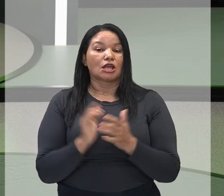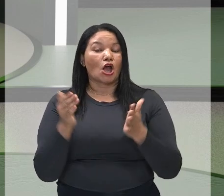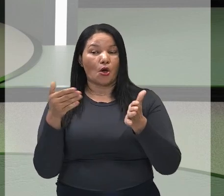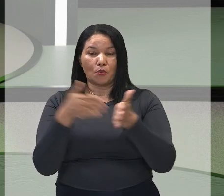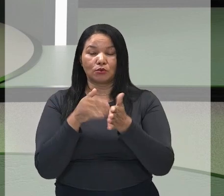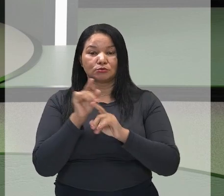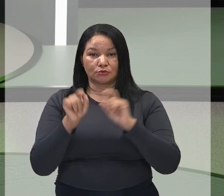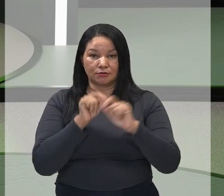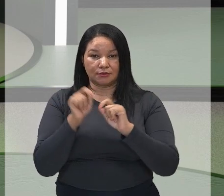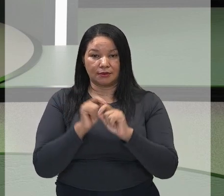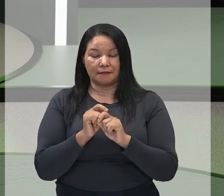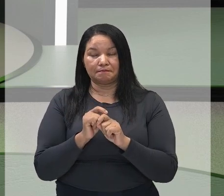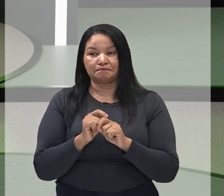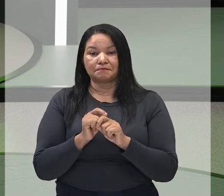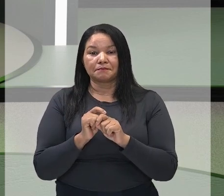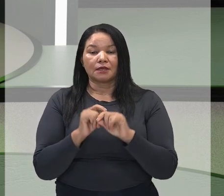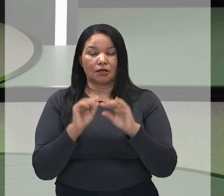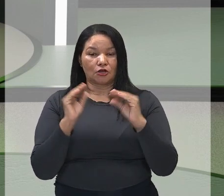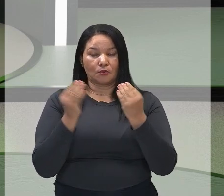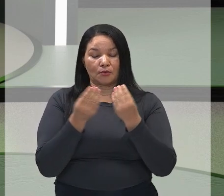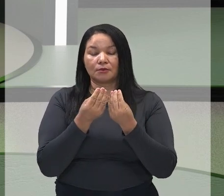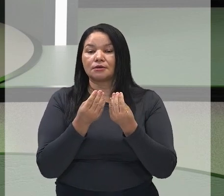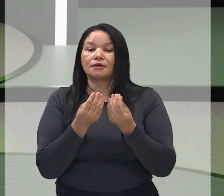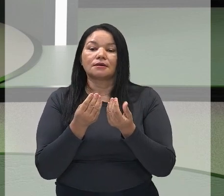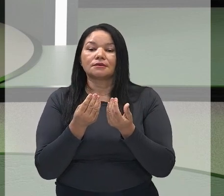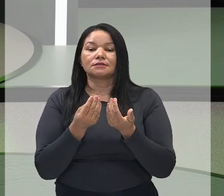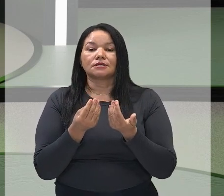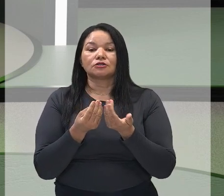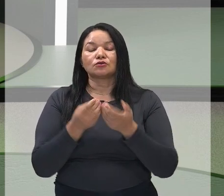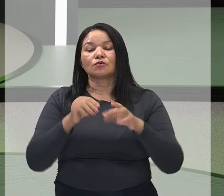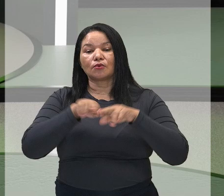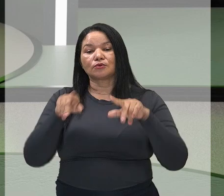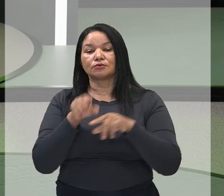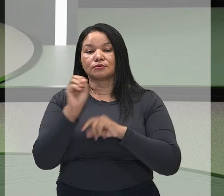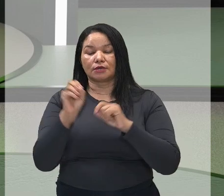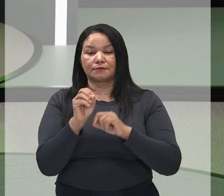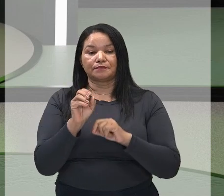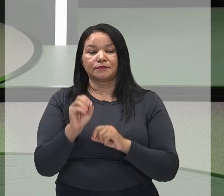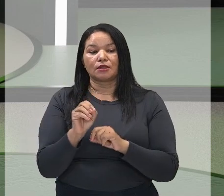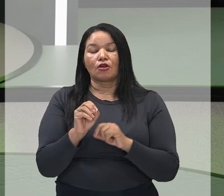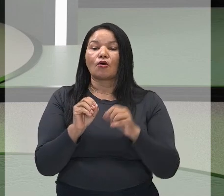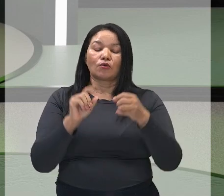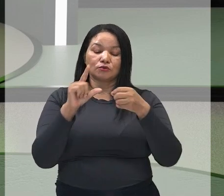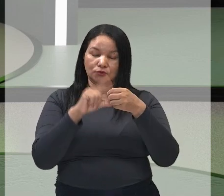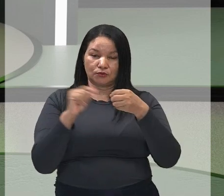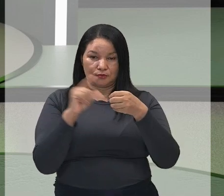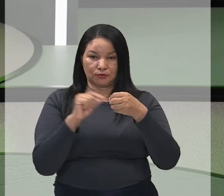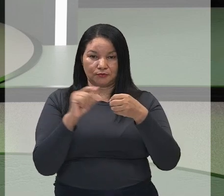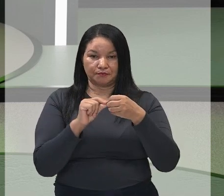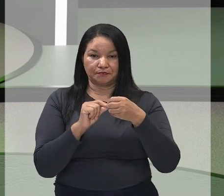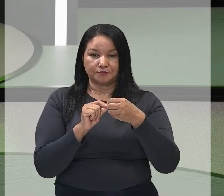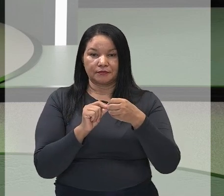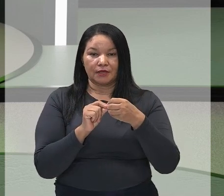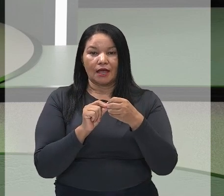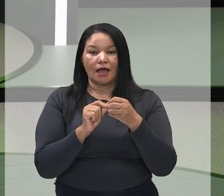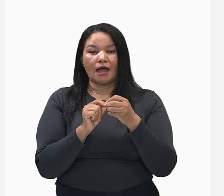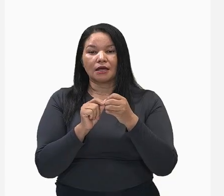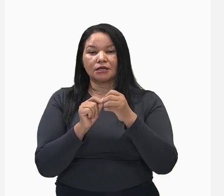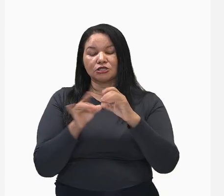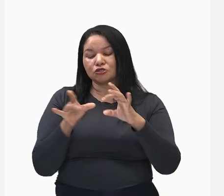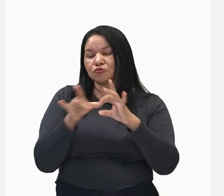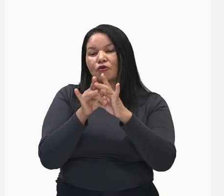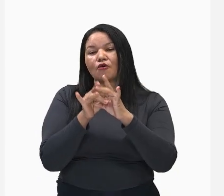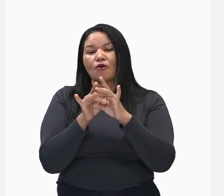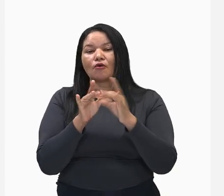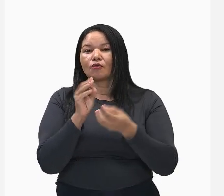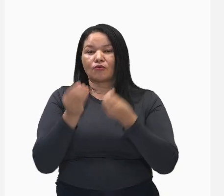gente aborda nessa revisão são os óxidos. Os óxidos são compostos formados por